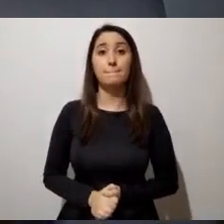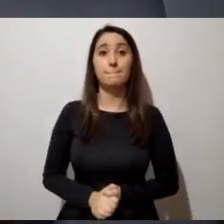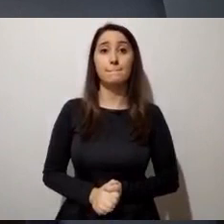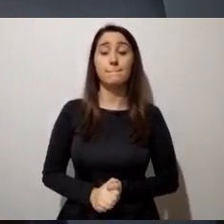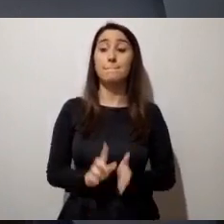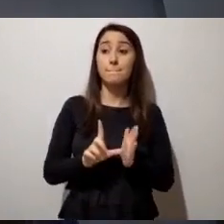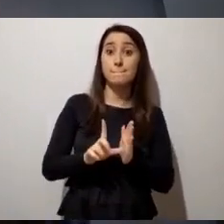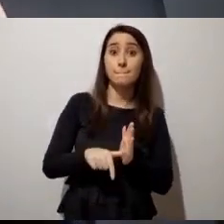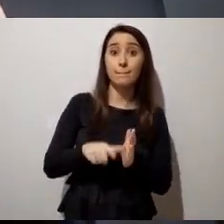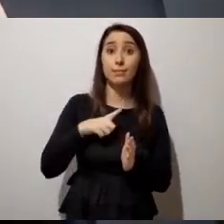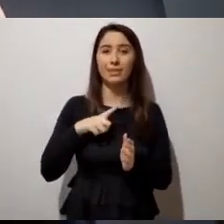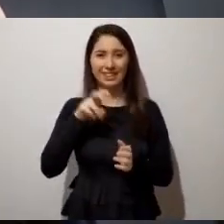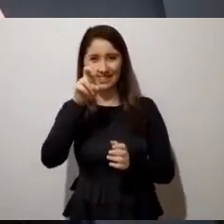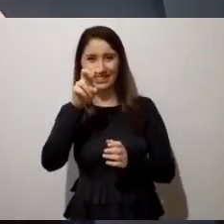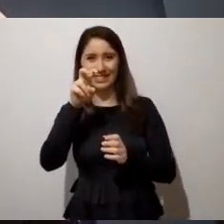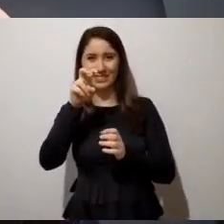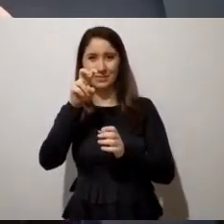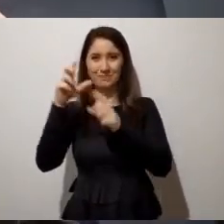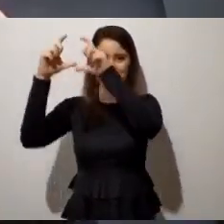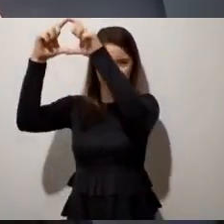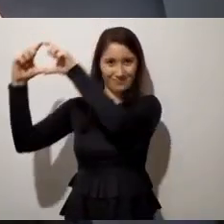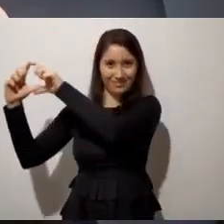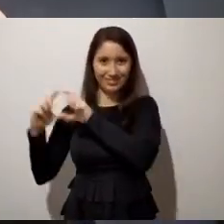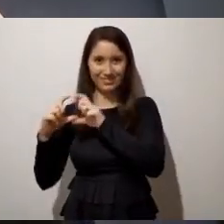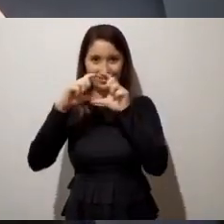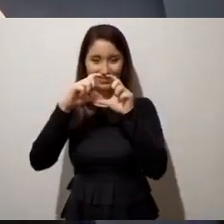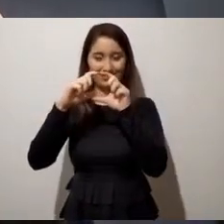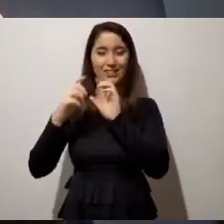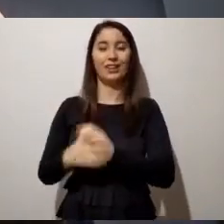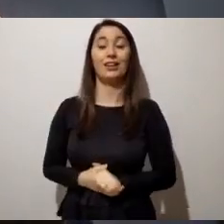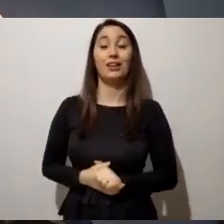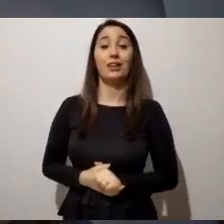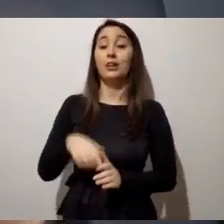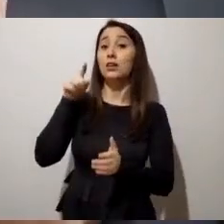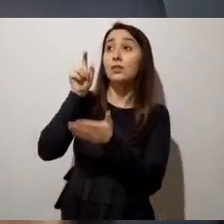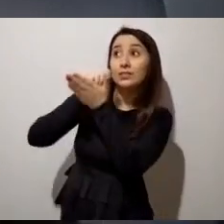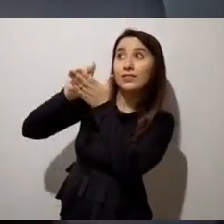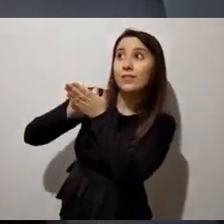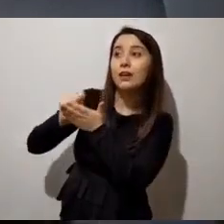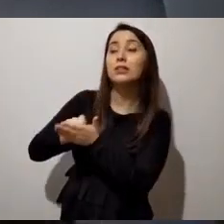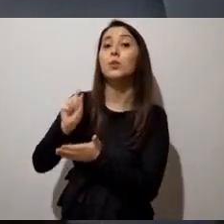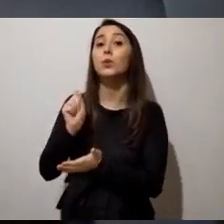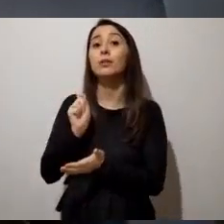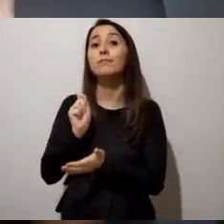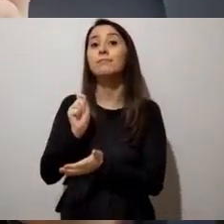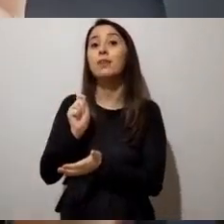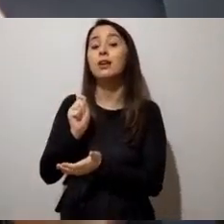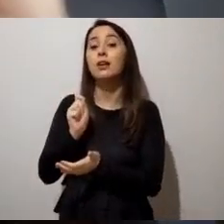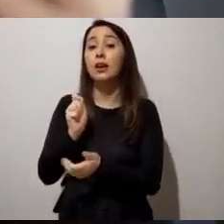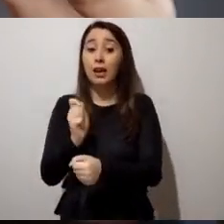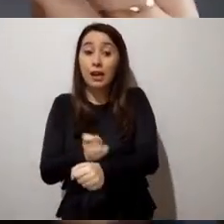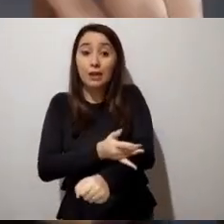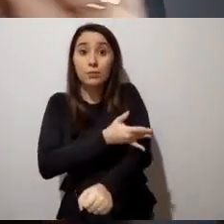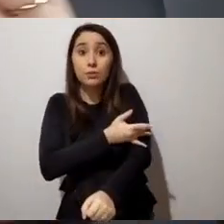Depois, nesses 5 círculos aqui ao redor, você vai colocar emoções que você aprendeu